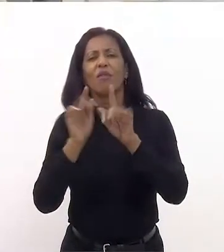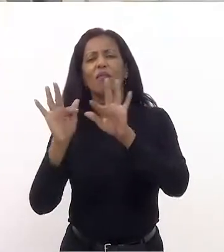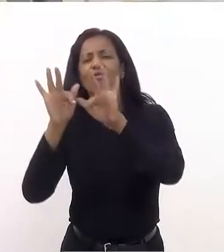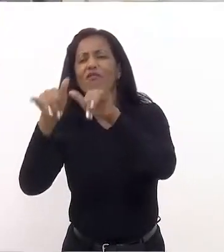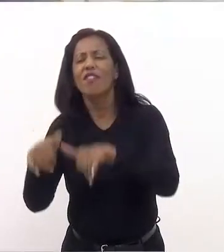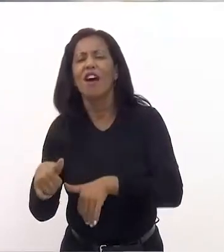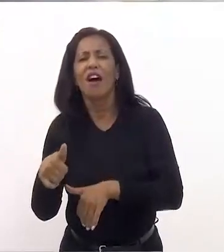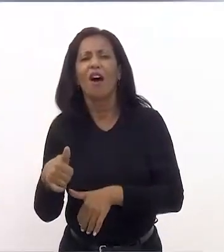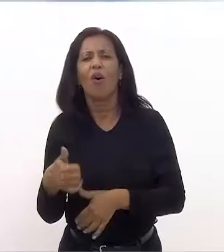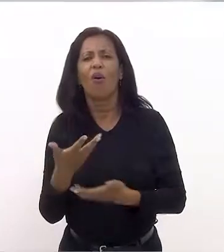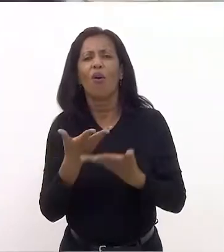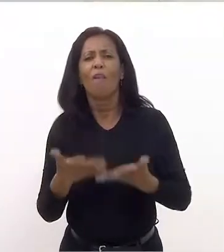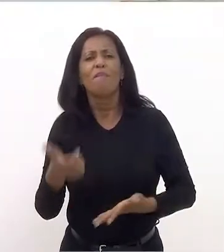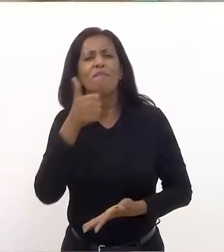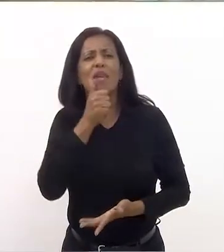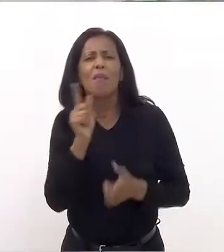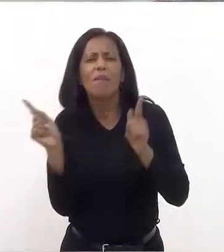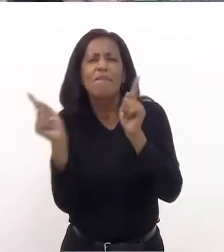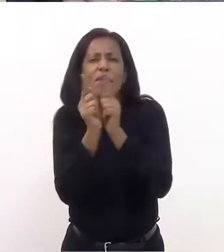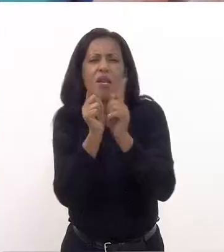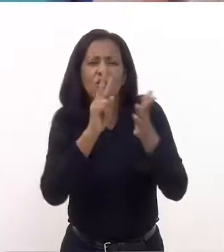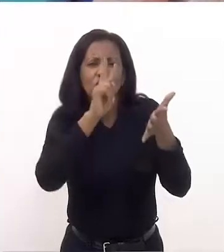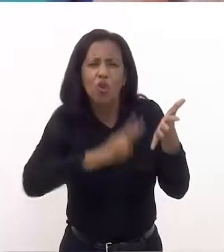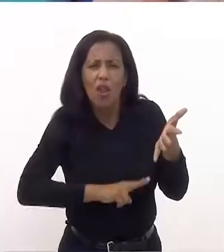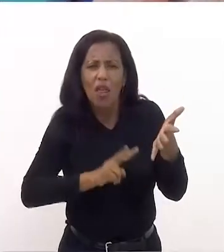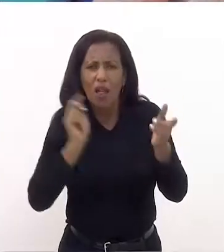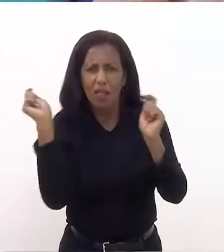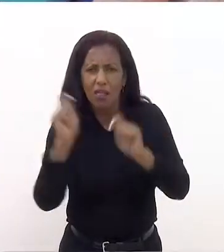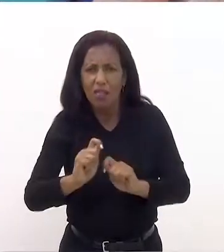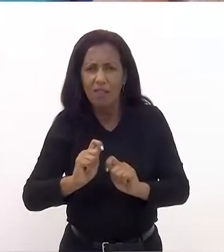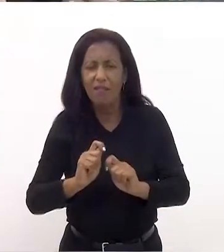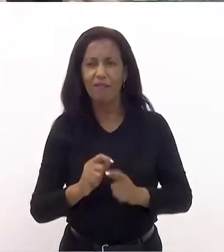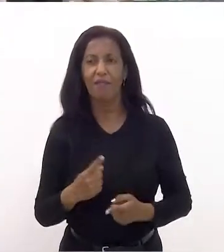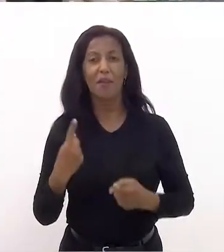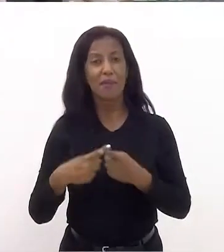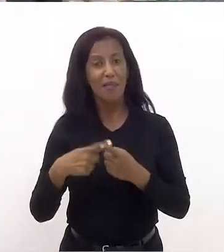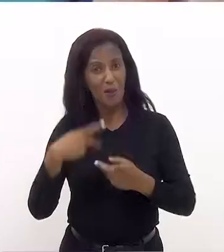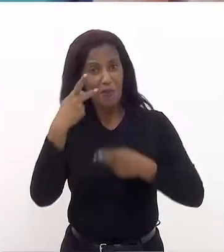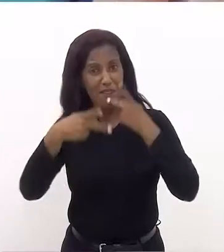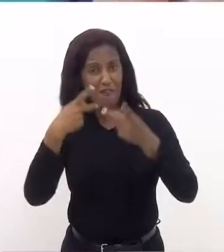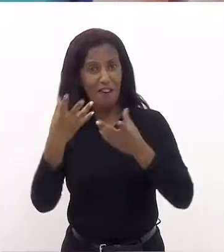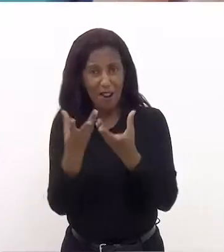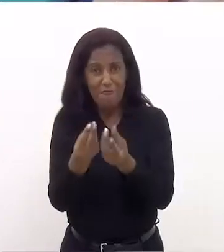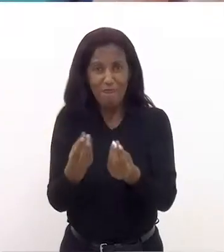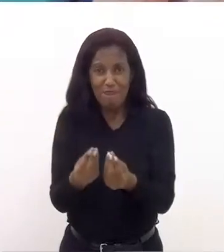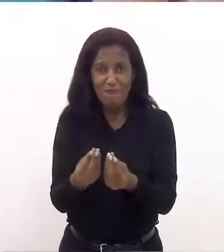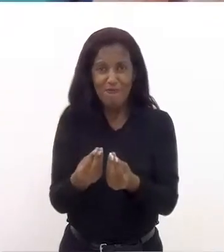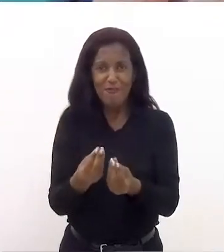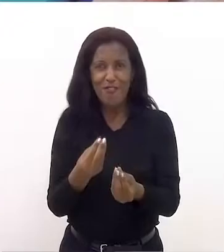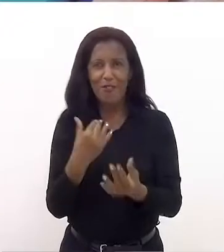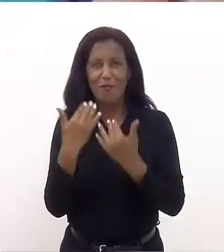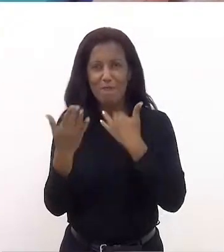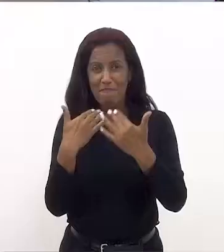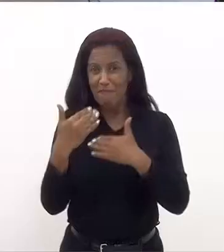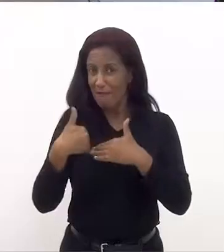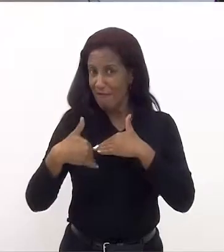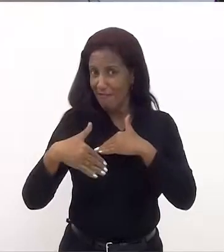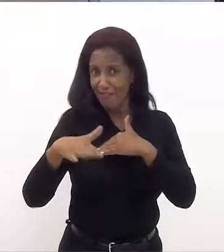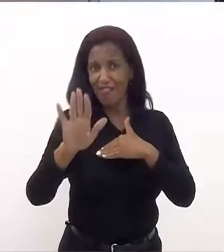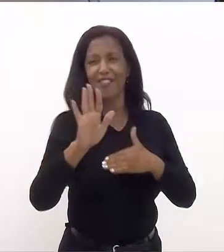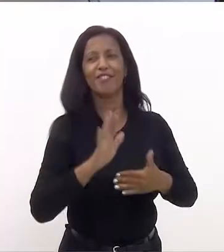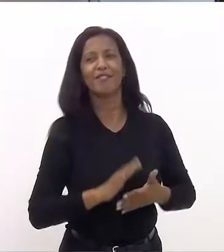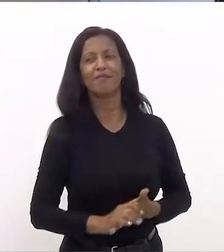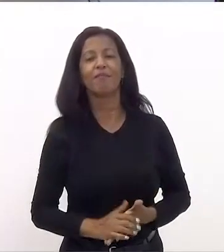um poema tão curtinho. Não, com certeza a gente vai ter mais tempo, é porque a gente fala muito, né? O papo